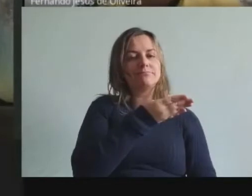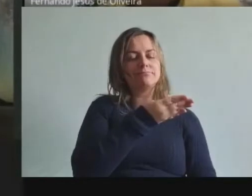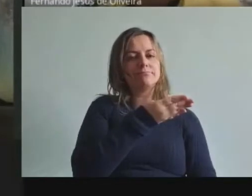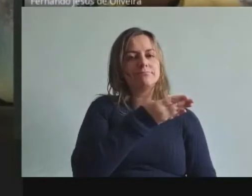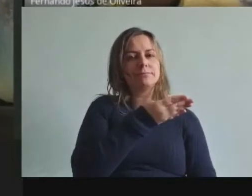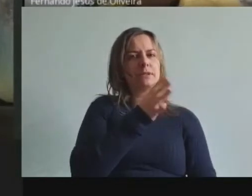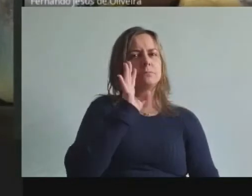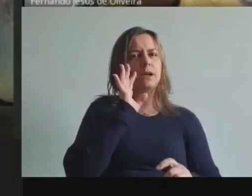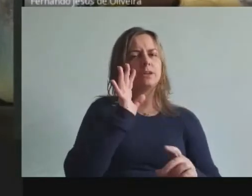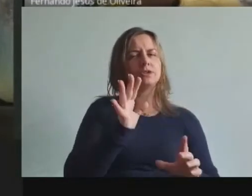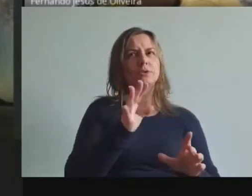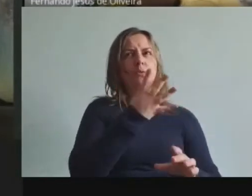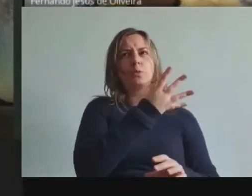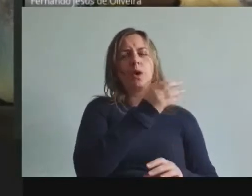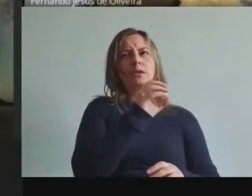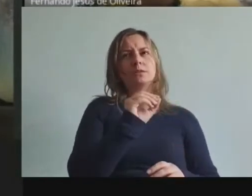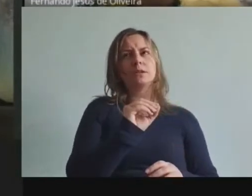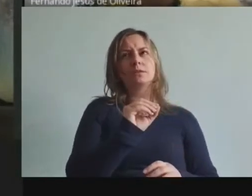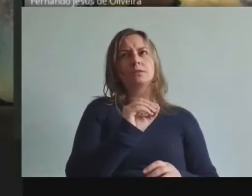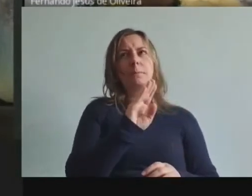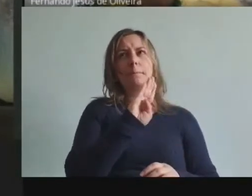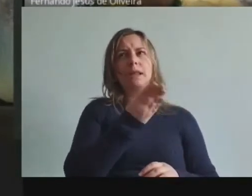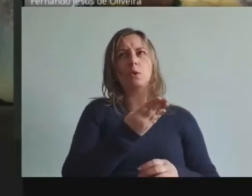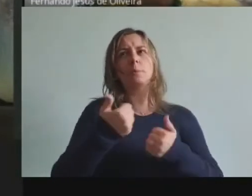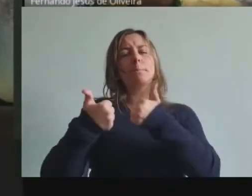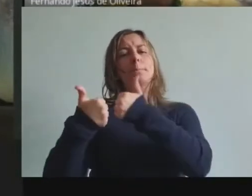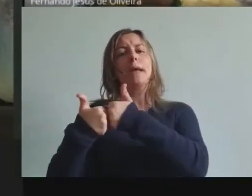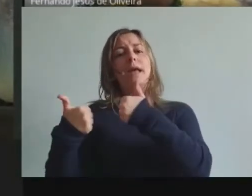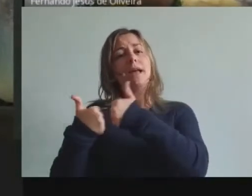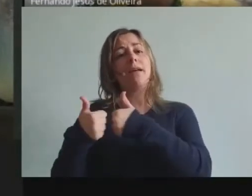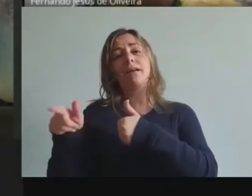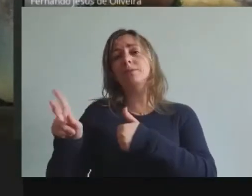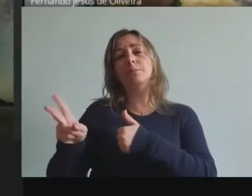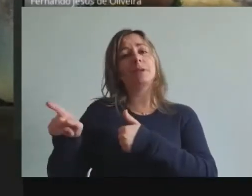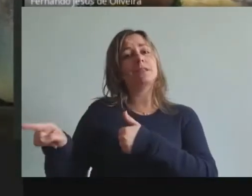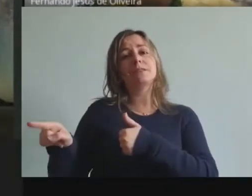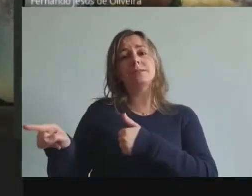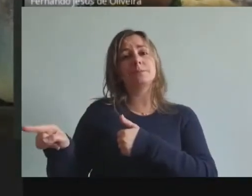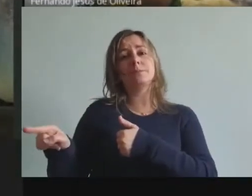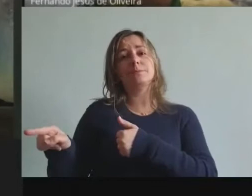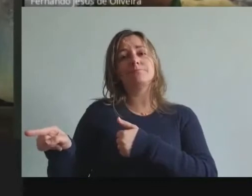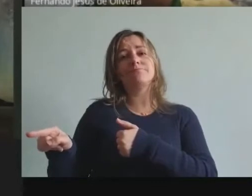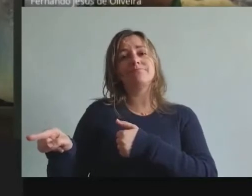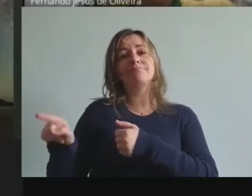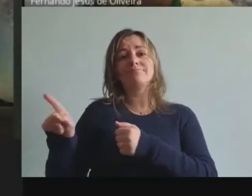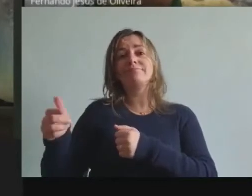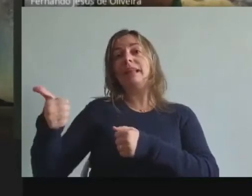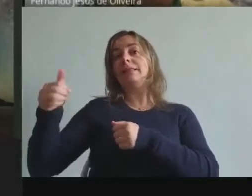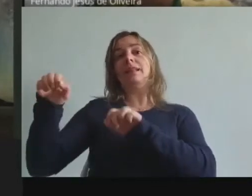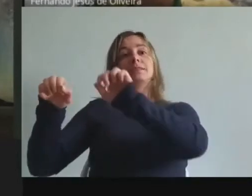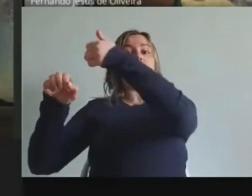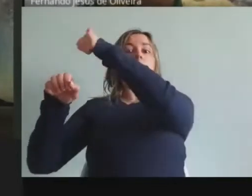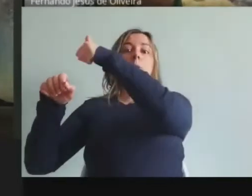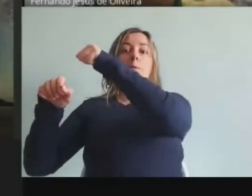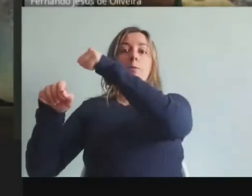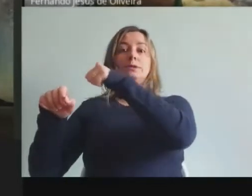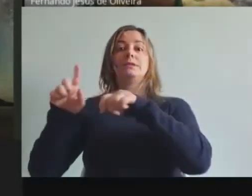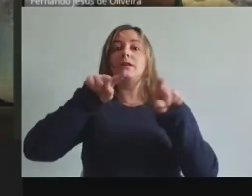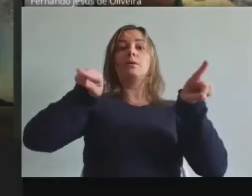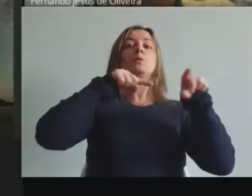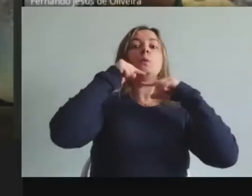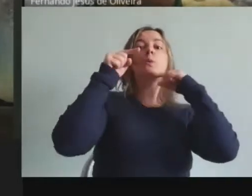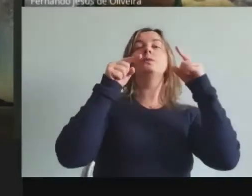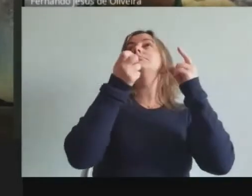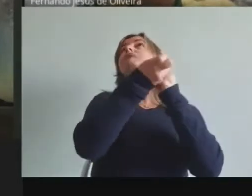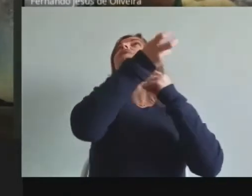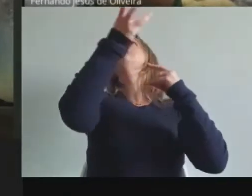trilhão, né? Então, a ordem de grandeza é a mesma, 10 a 11. Então, vejam que apesar da incerteza, ou seja, da